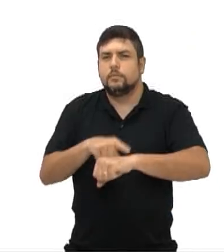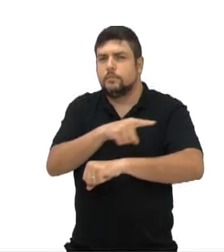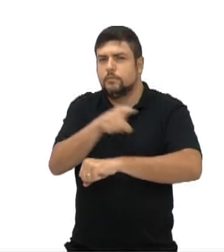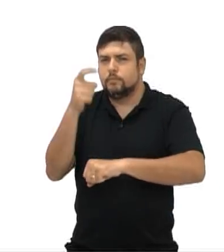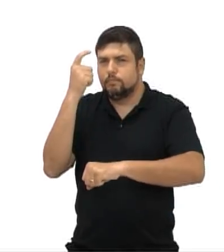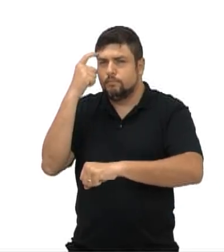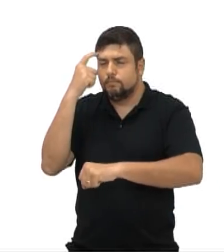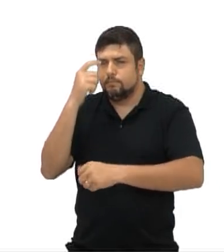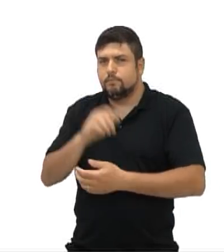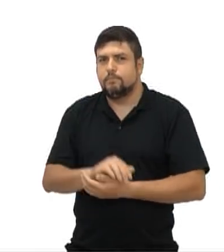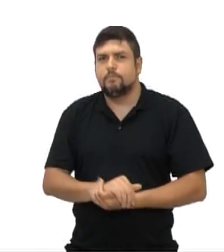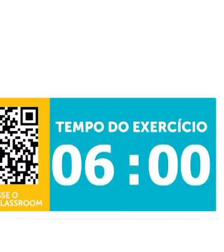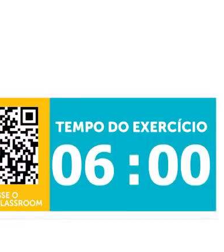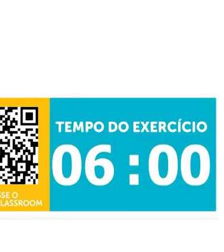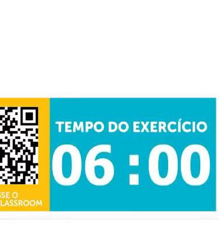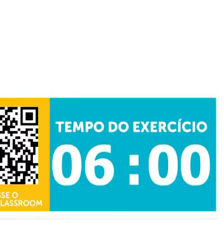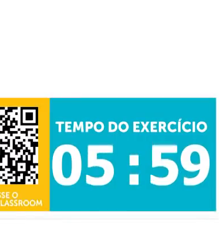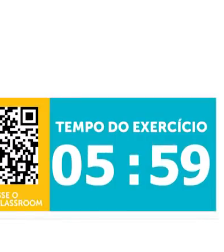pensar.